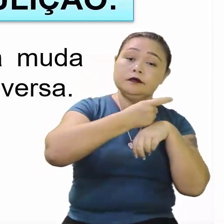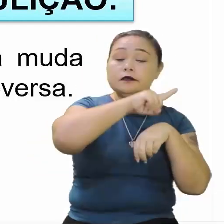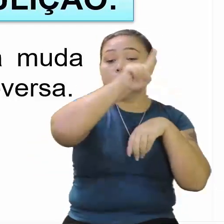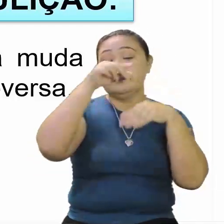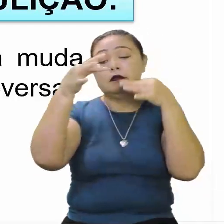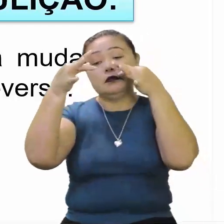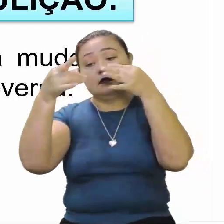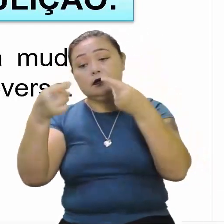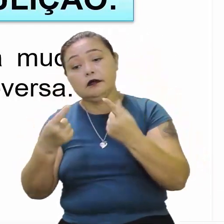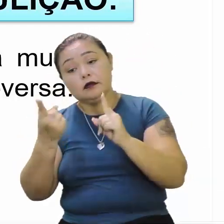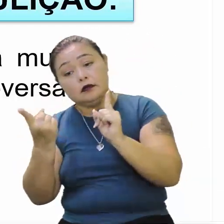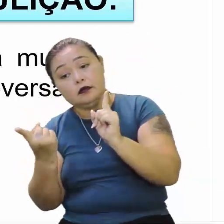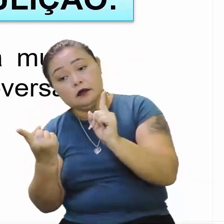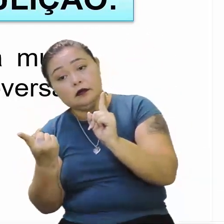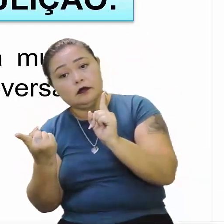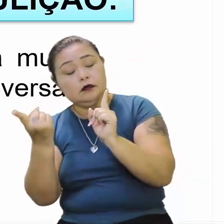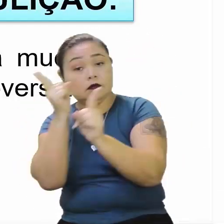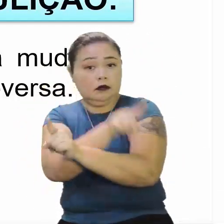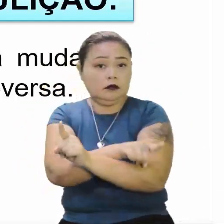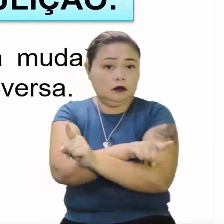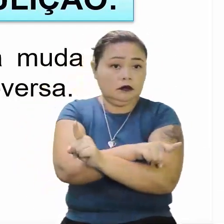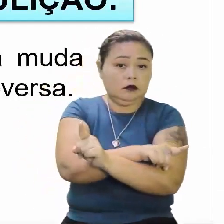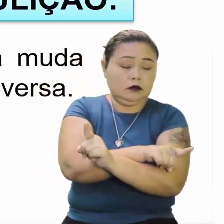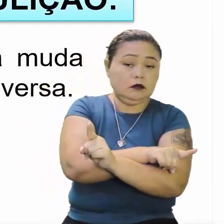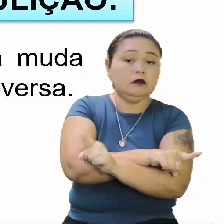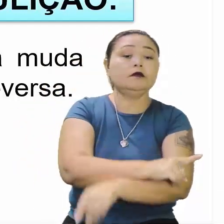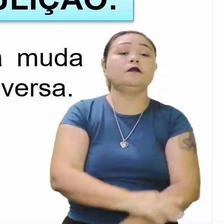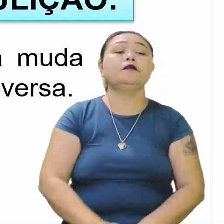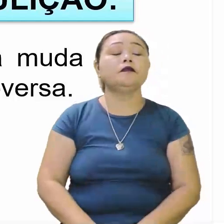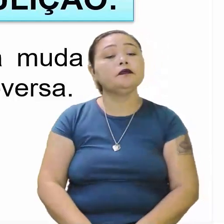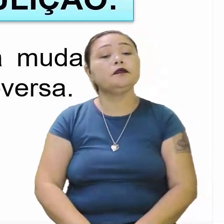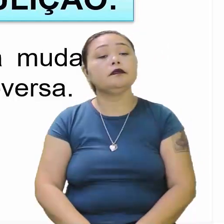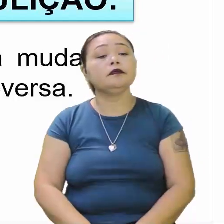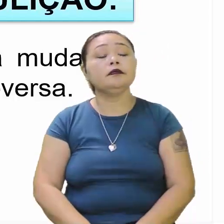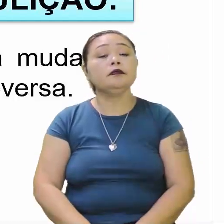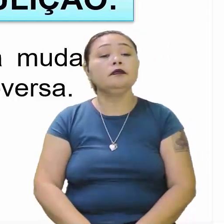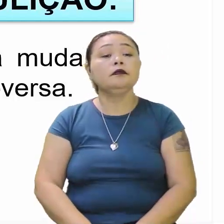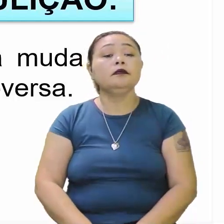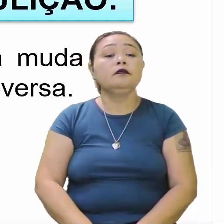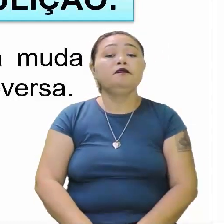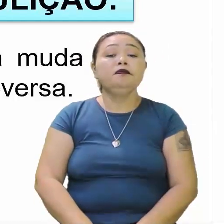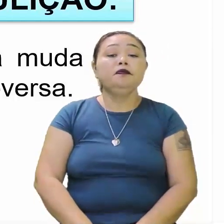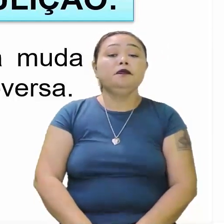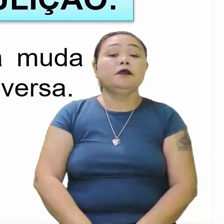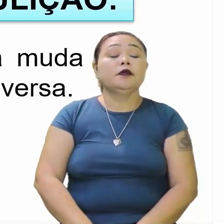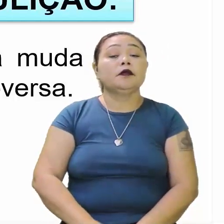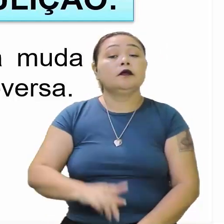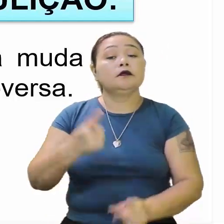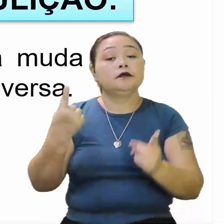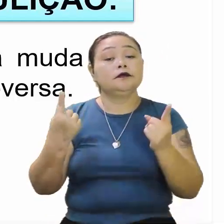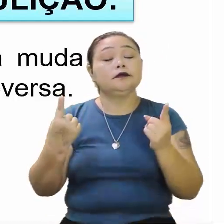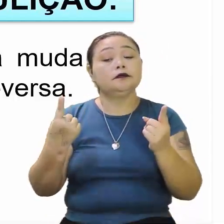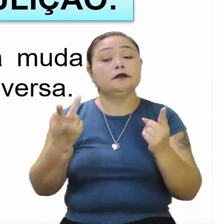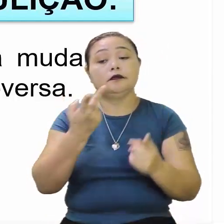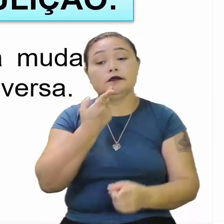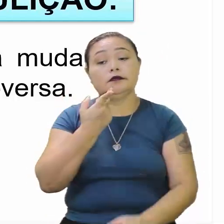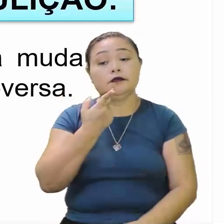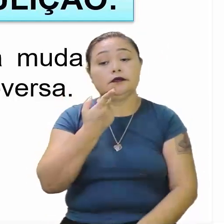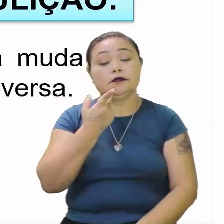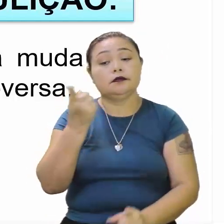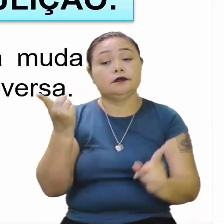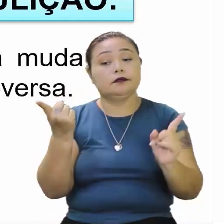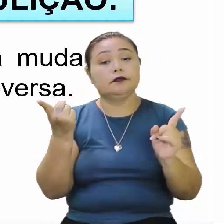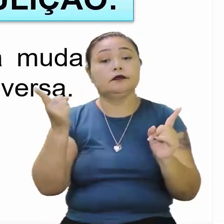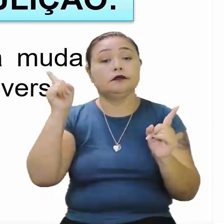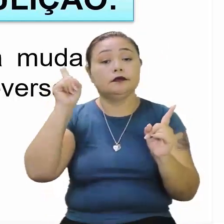para o estado líquido e vice-versa, tá bom? No entanto, quando eu falo se mudar do